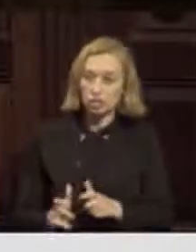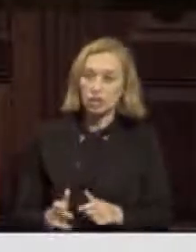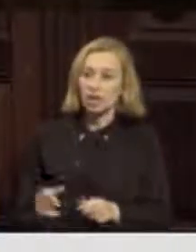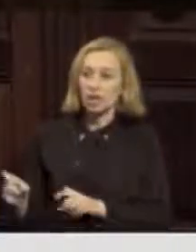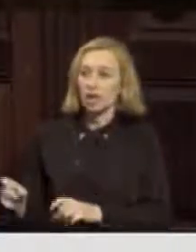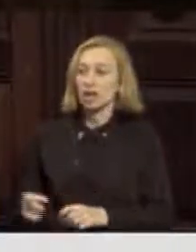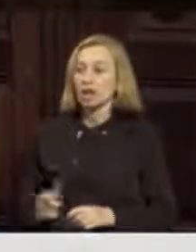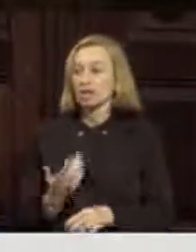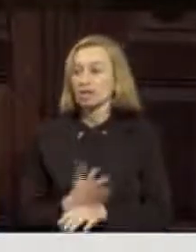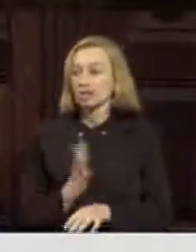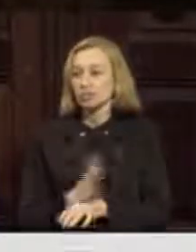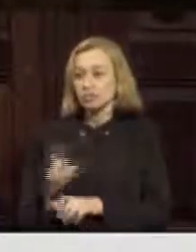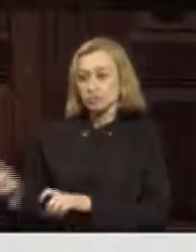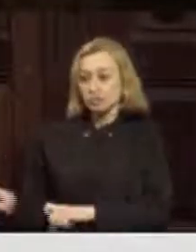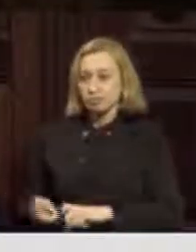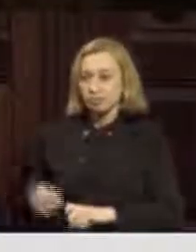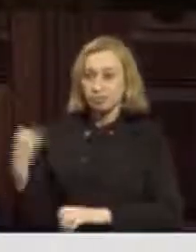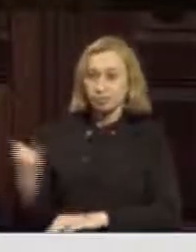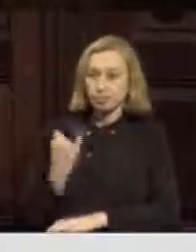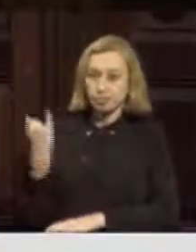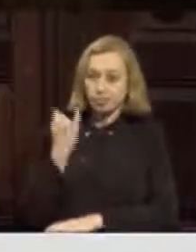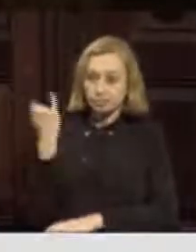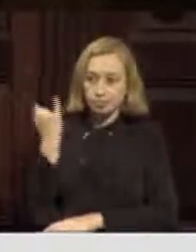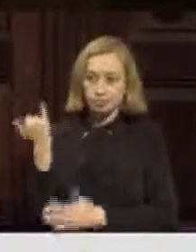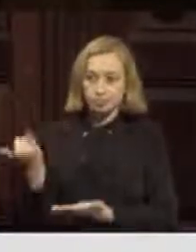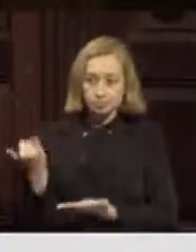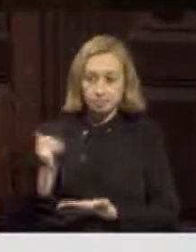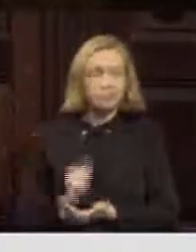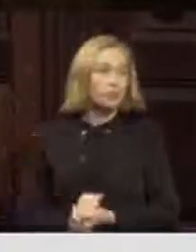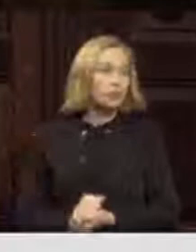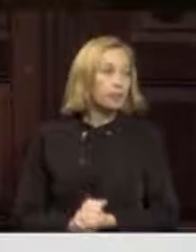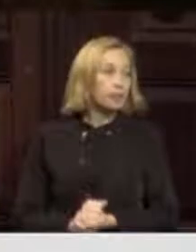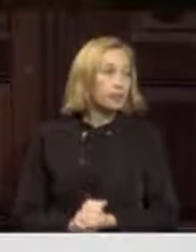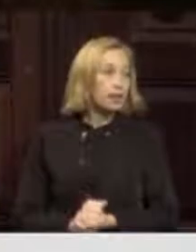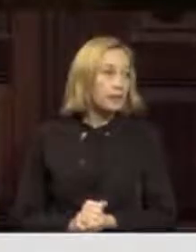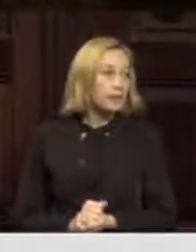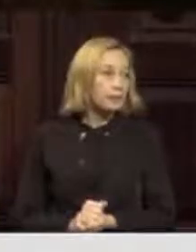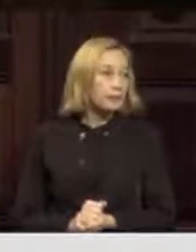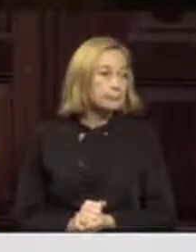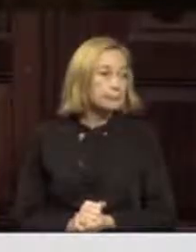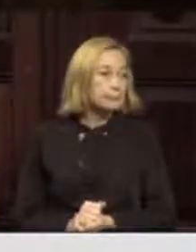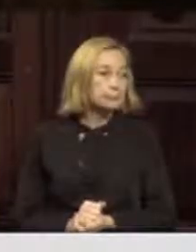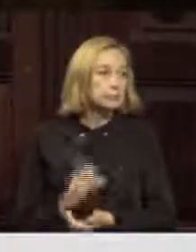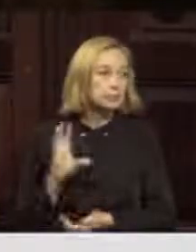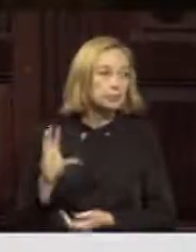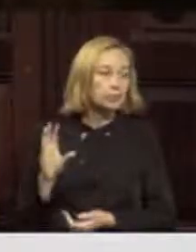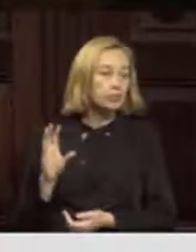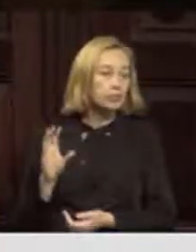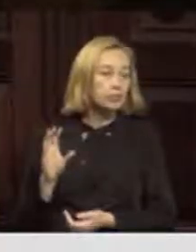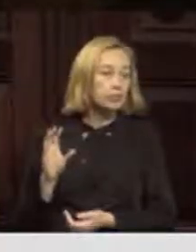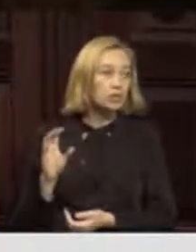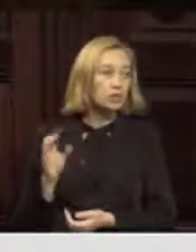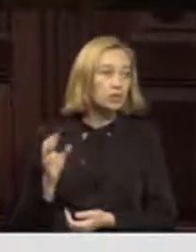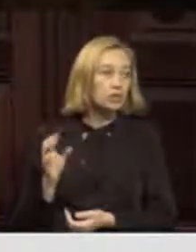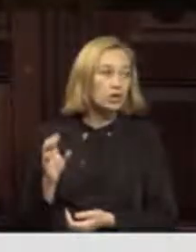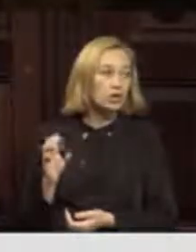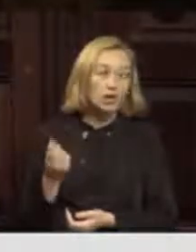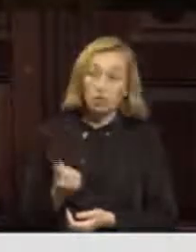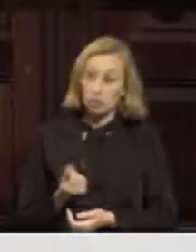agrícola como um importante componente do desenvolvimento econômico, social, gerador